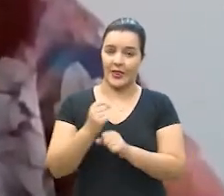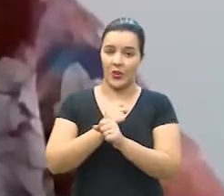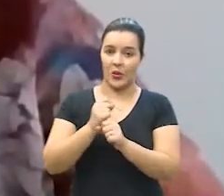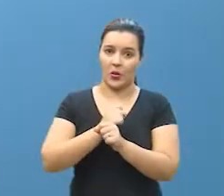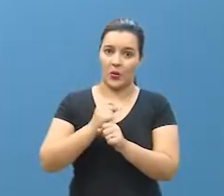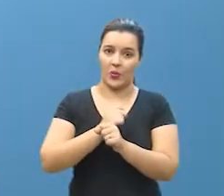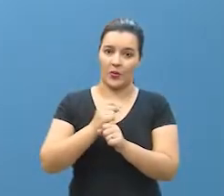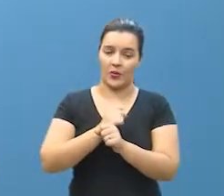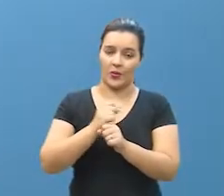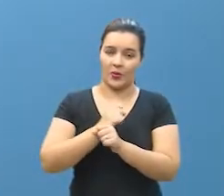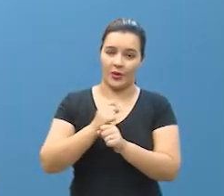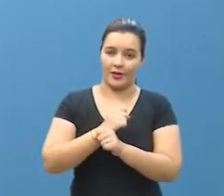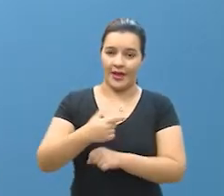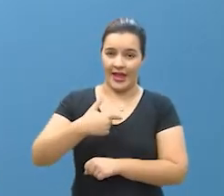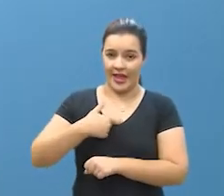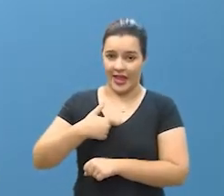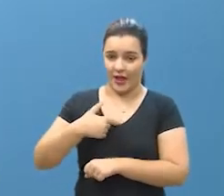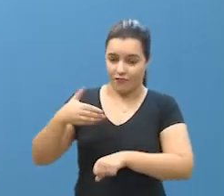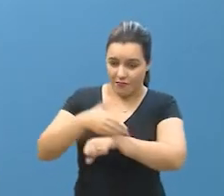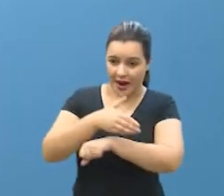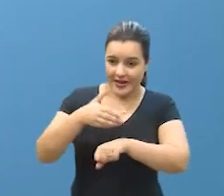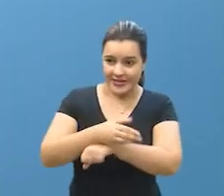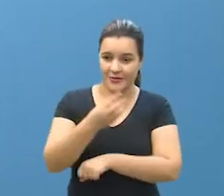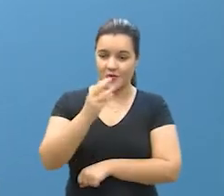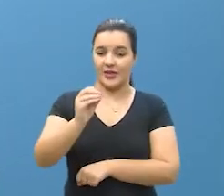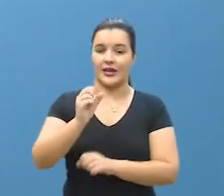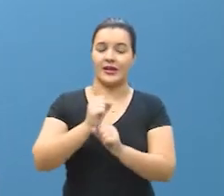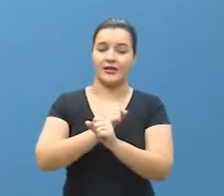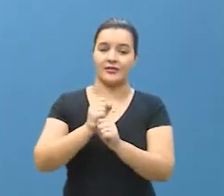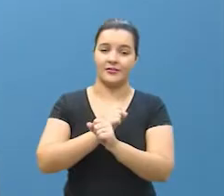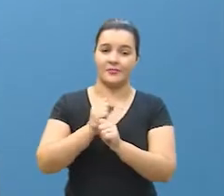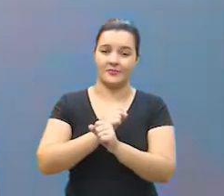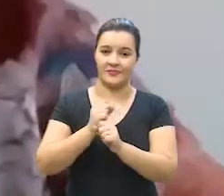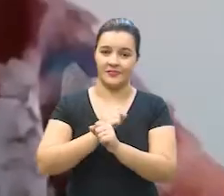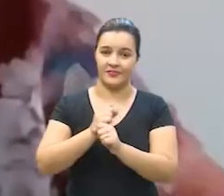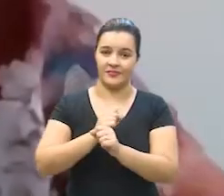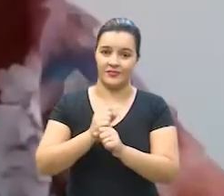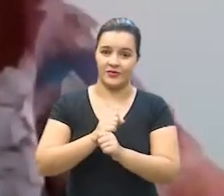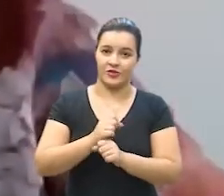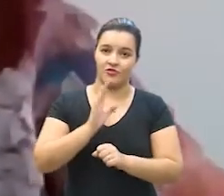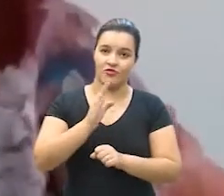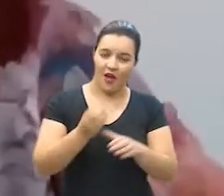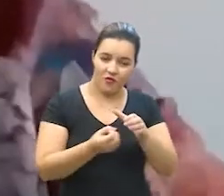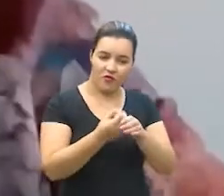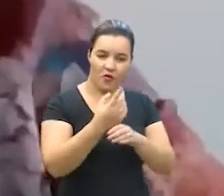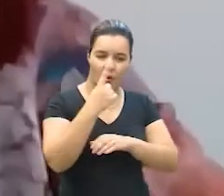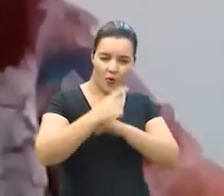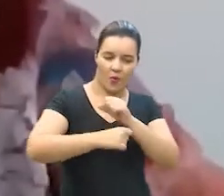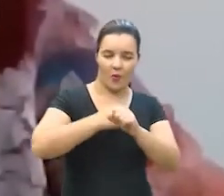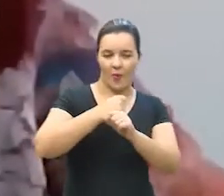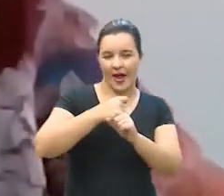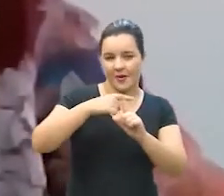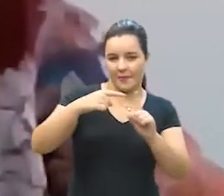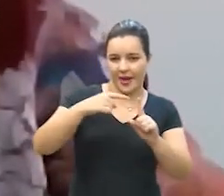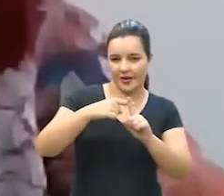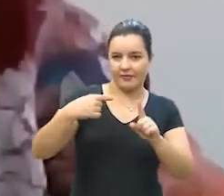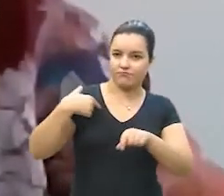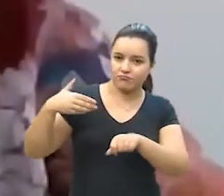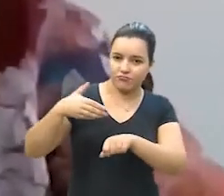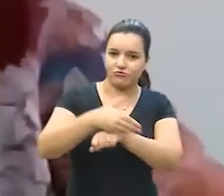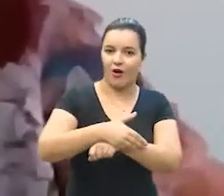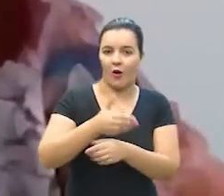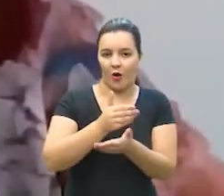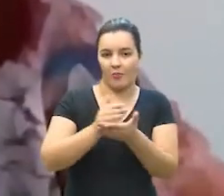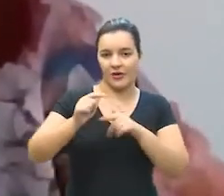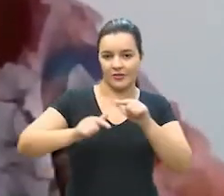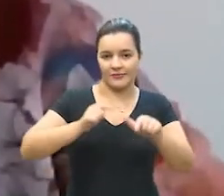anos. Né? Eu estou lá há 30 anos. Né? Ele já estava formado há um ano e meio, fundado há um ano e meio quando eu